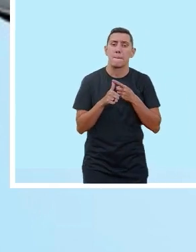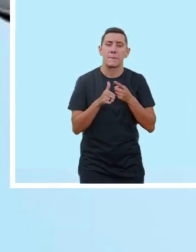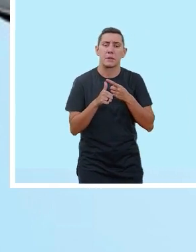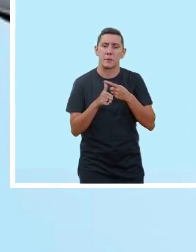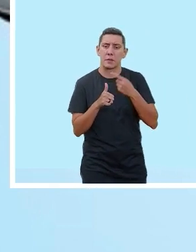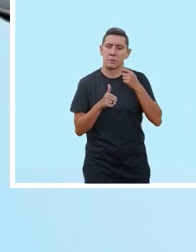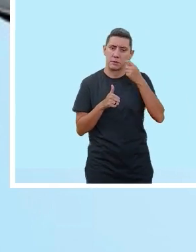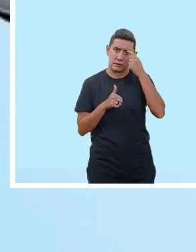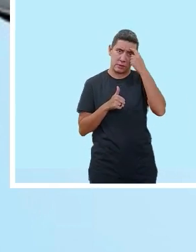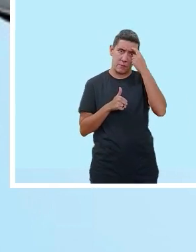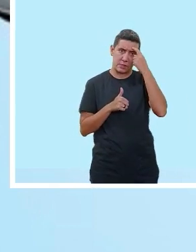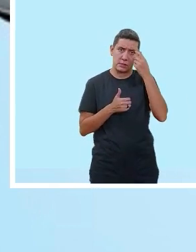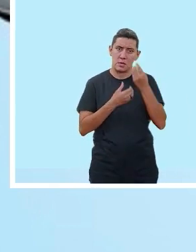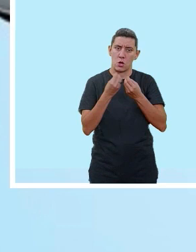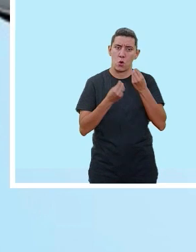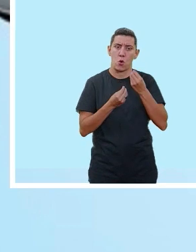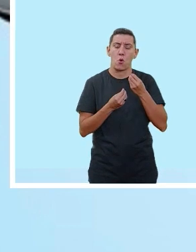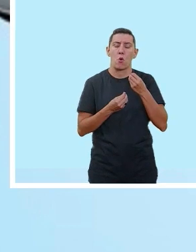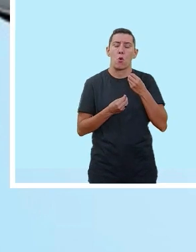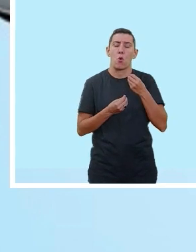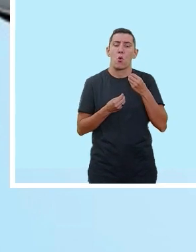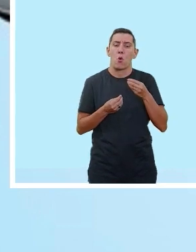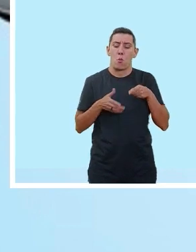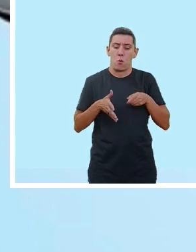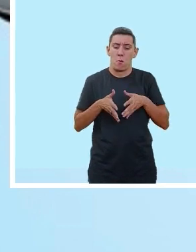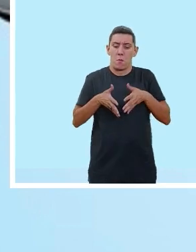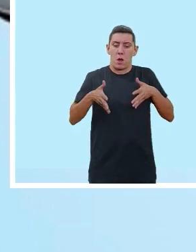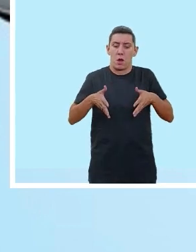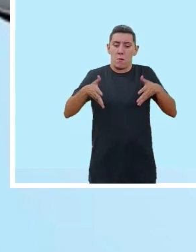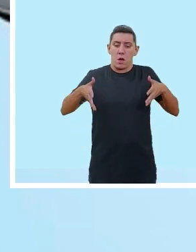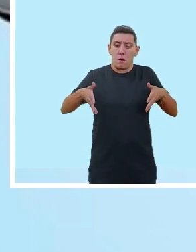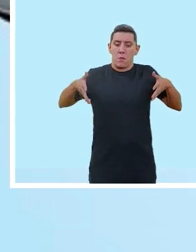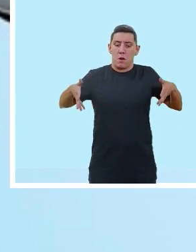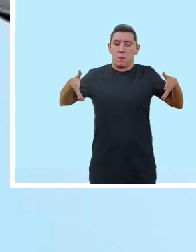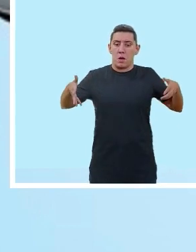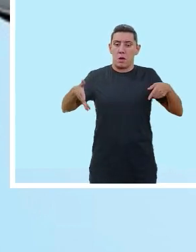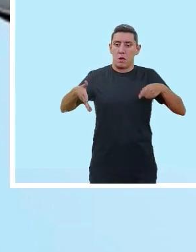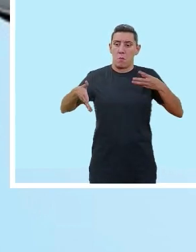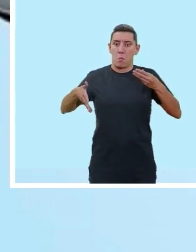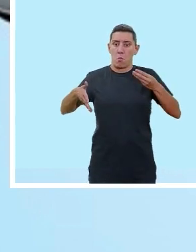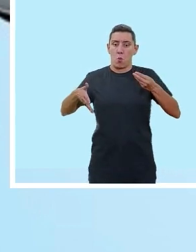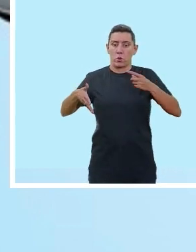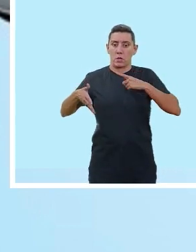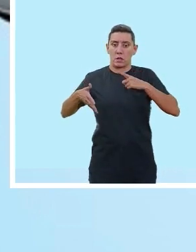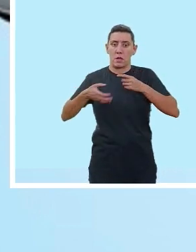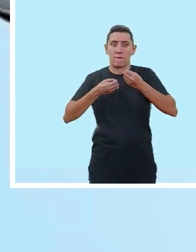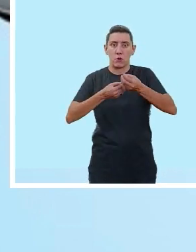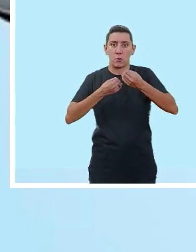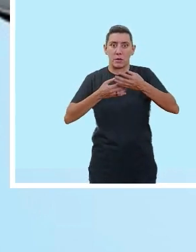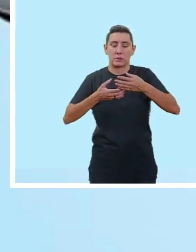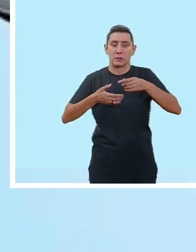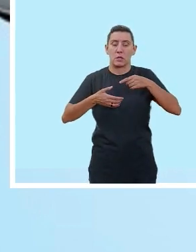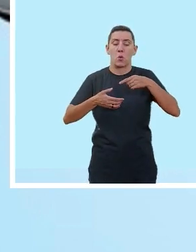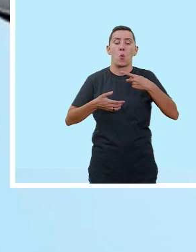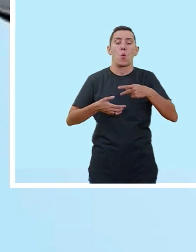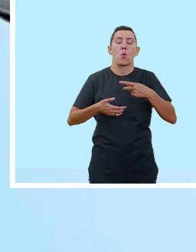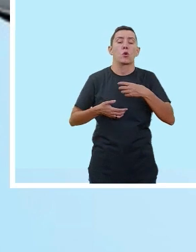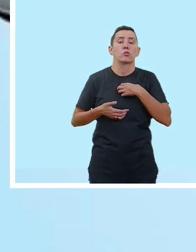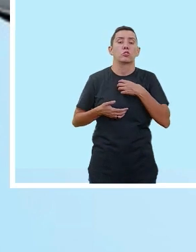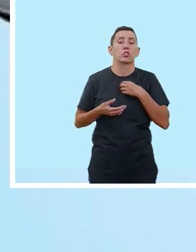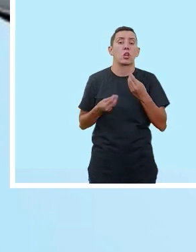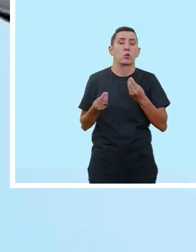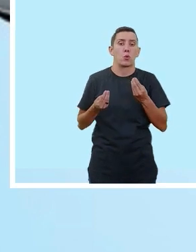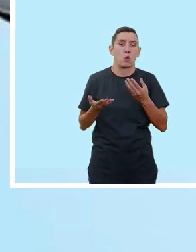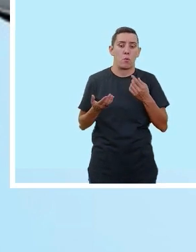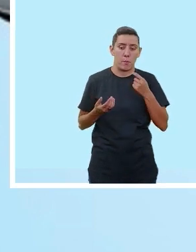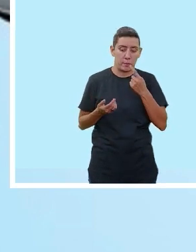tem que permitir com que o cliente cresça de acordo com a sua forma, de acordo com a necessidade do seu negócio. Com isso, você evita